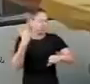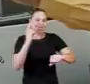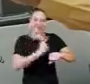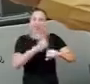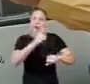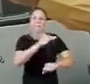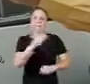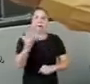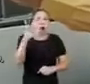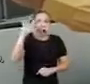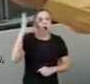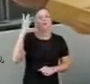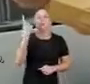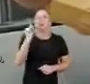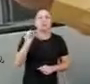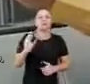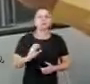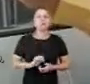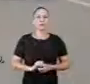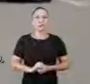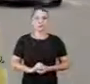dele. É questão de um milésimo de segundos.